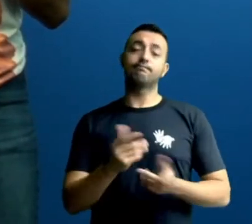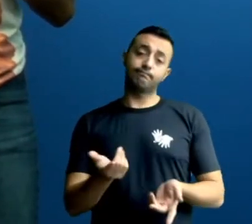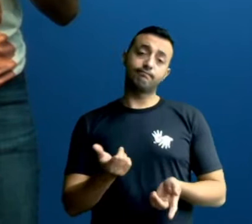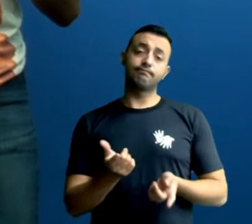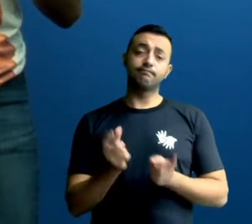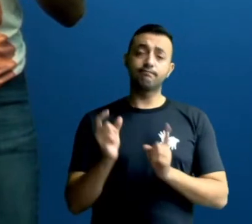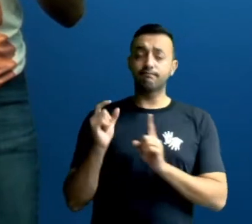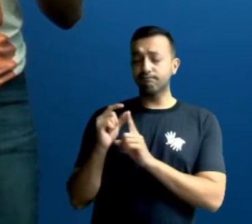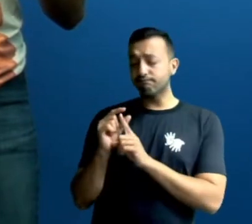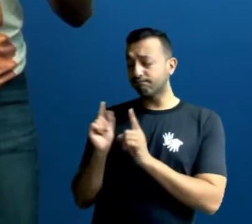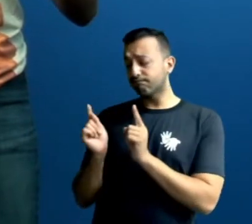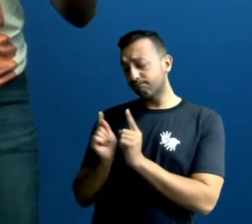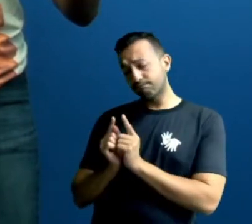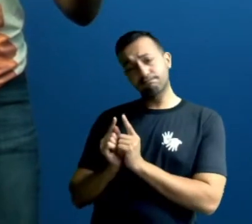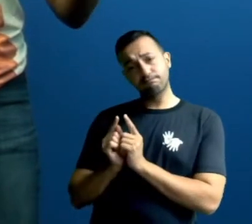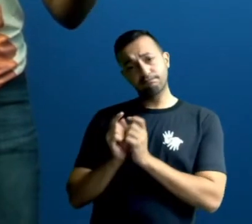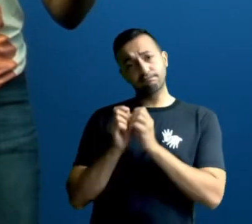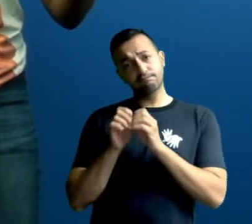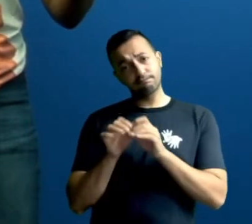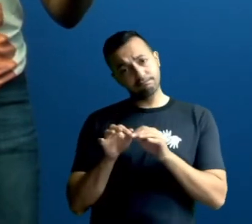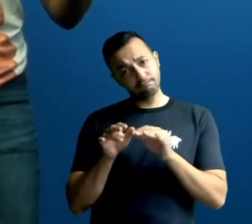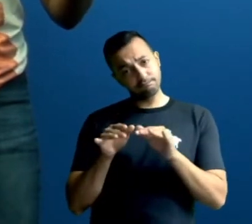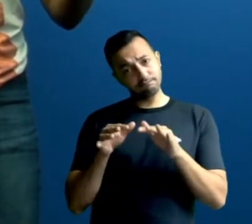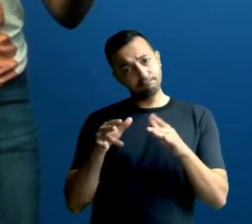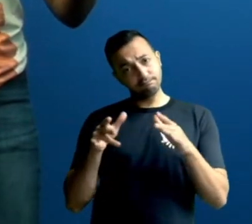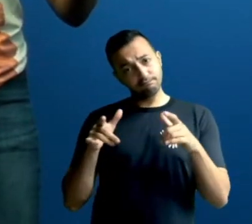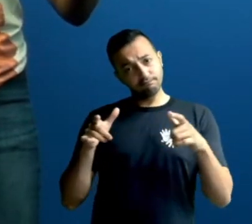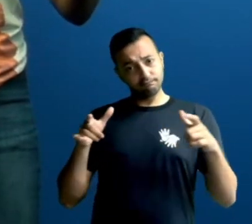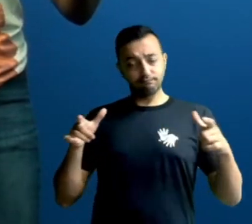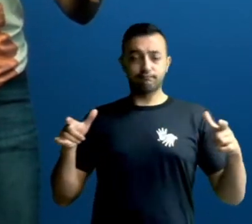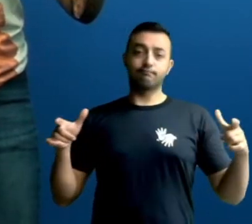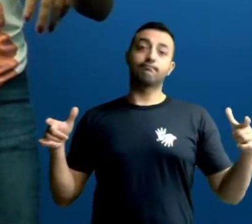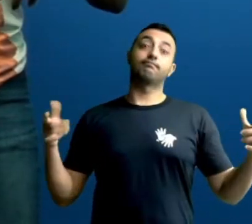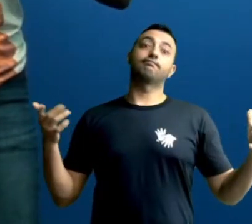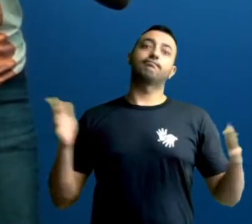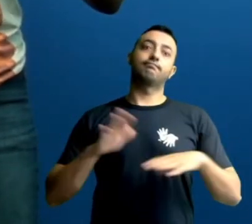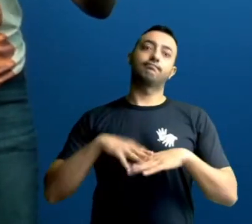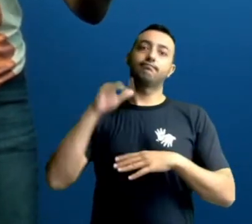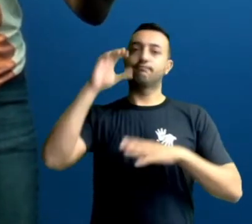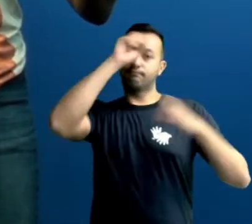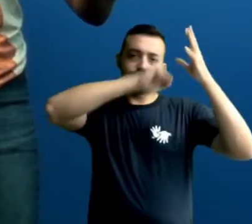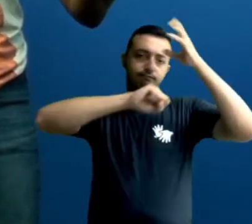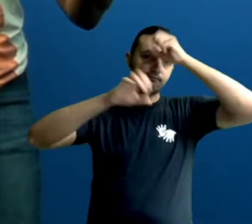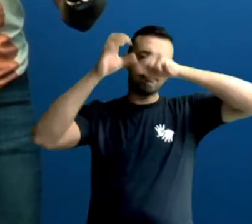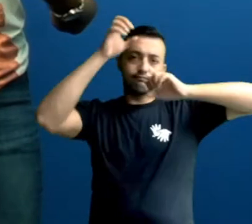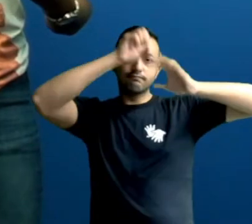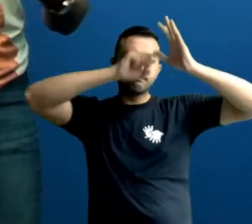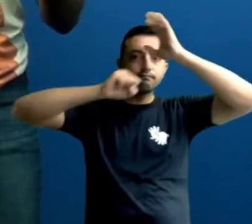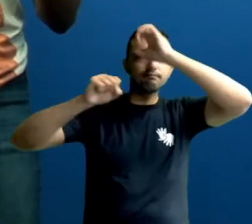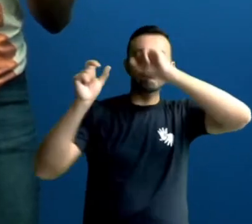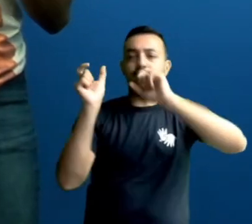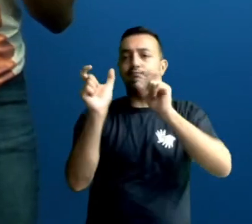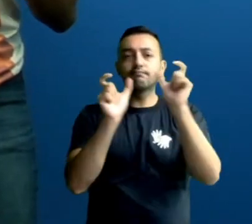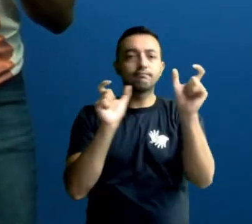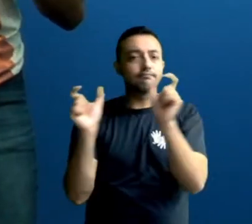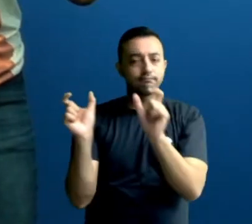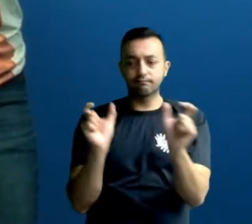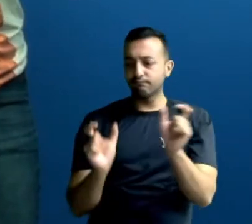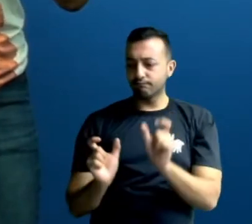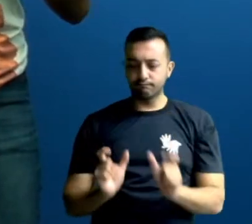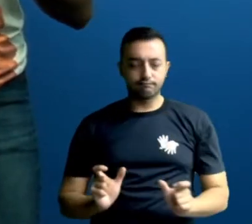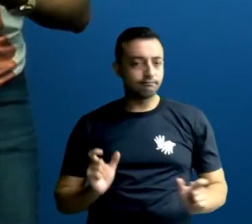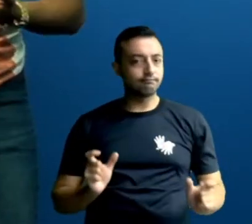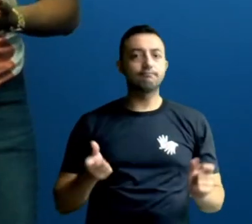vocabulário ele começa a ser expandido. E aí a gente começa a ter várias e várias palavras para